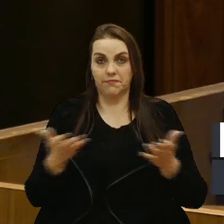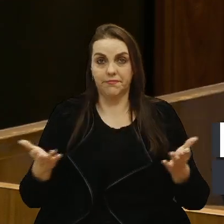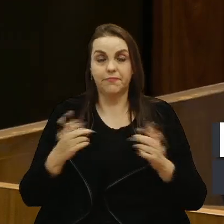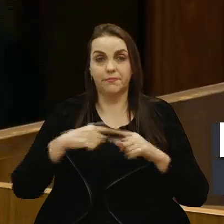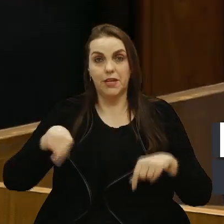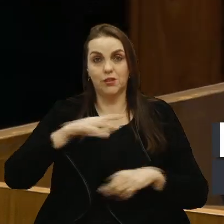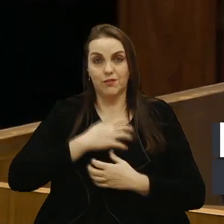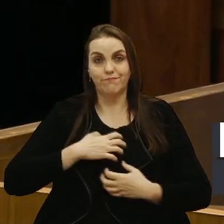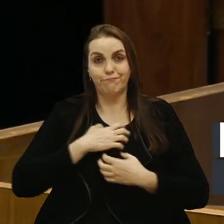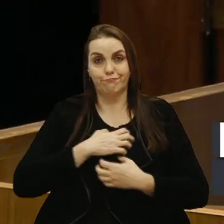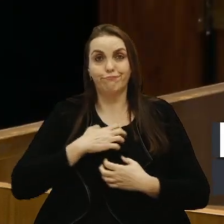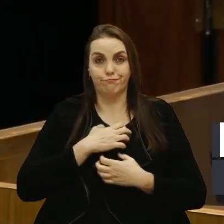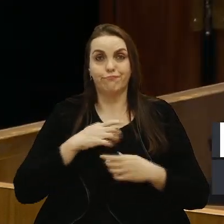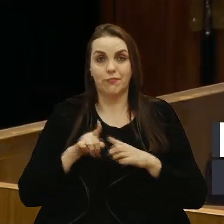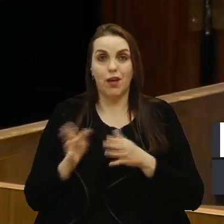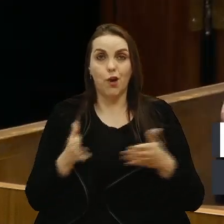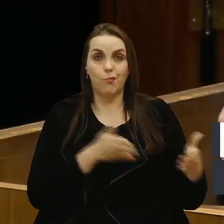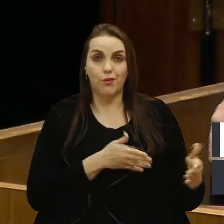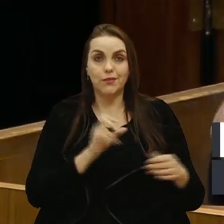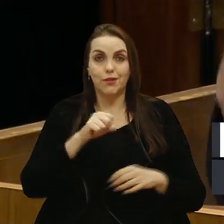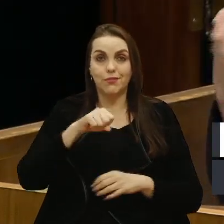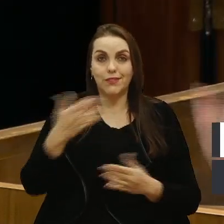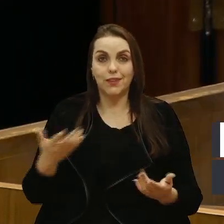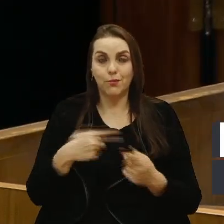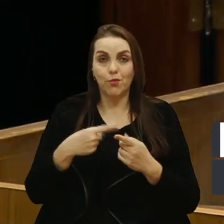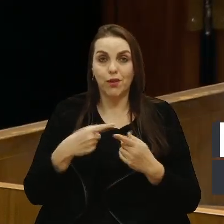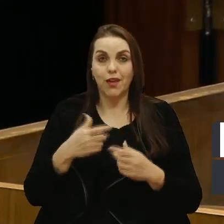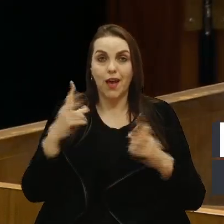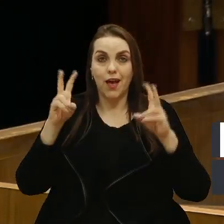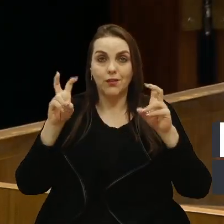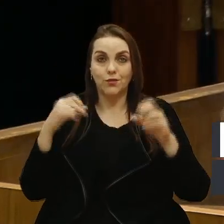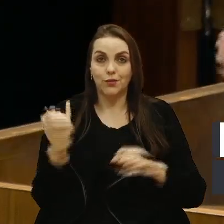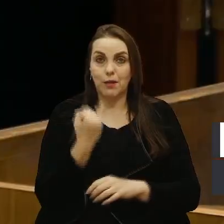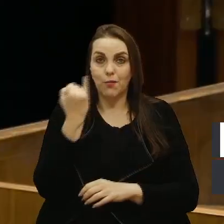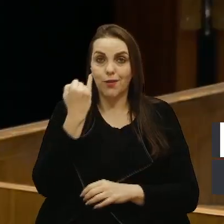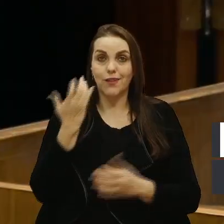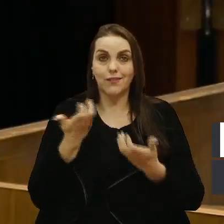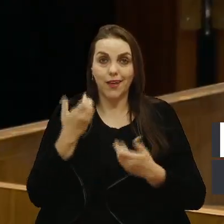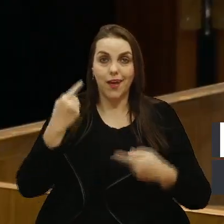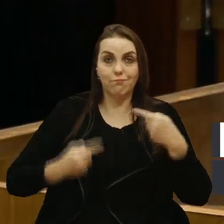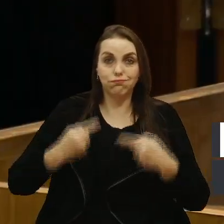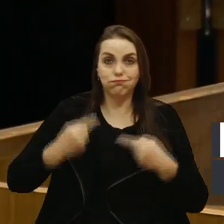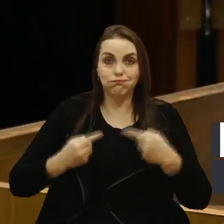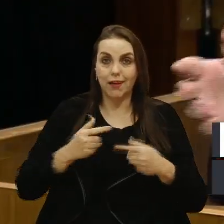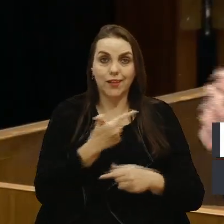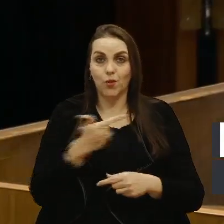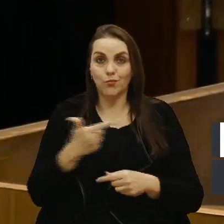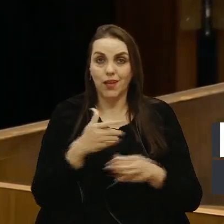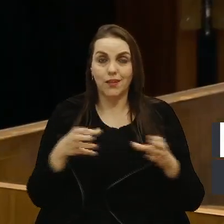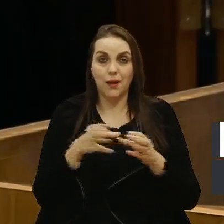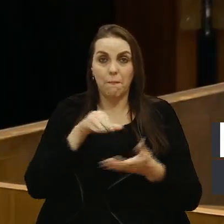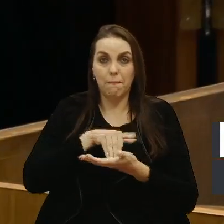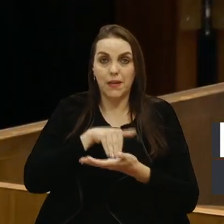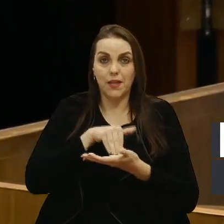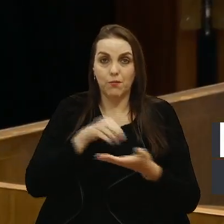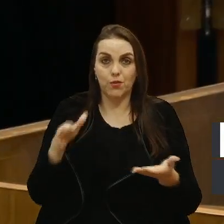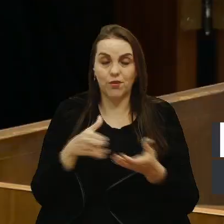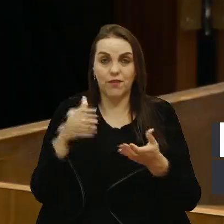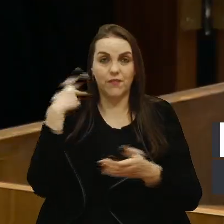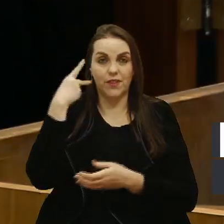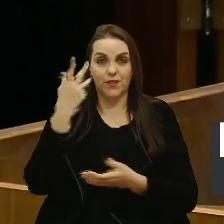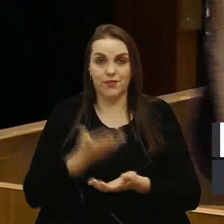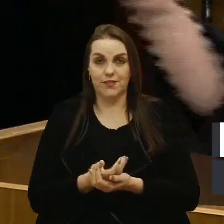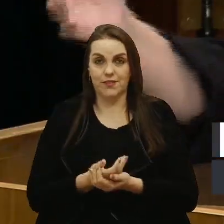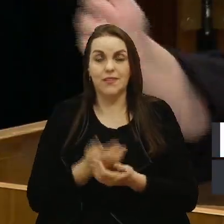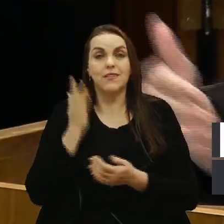fica chateado como oposição muitas vezes aqui com assuntos importantes para tratar e não tem o quórum mínimo, né? A gente sabe que